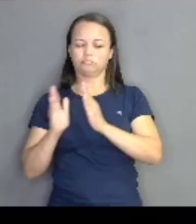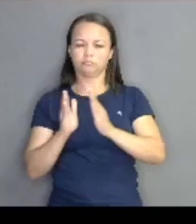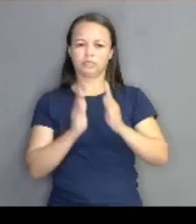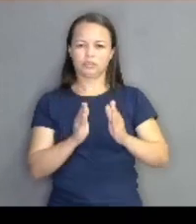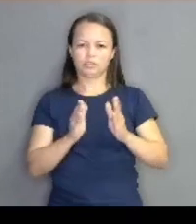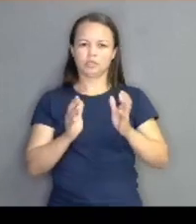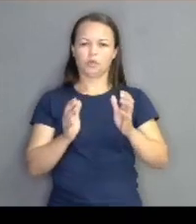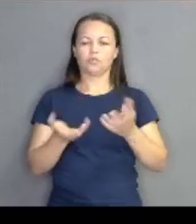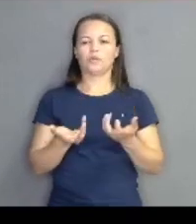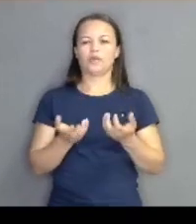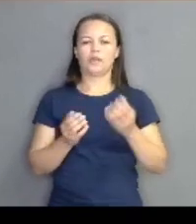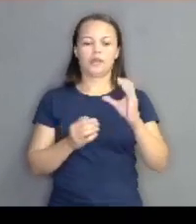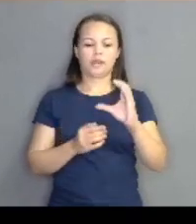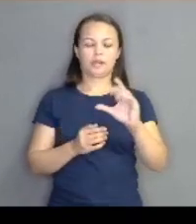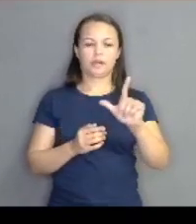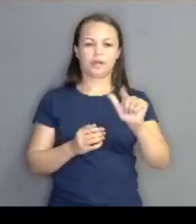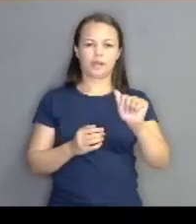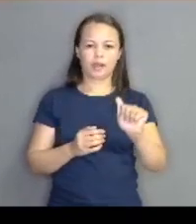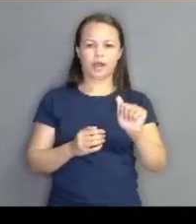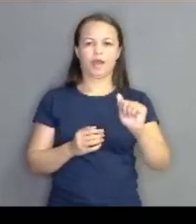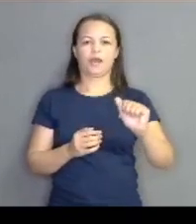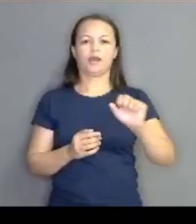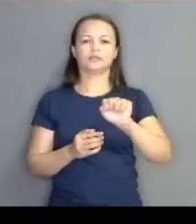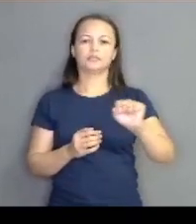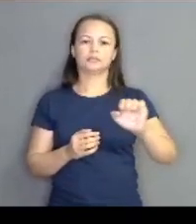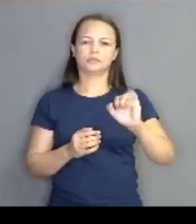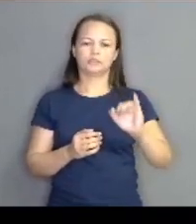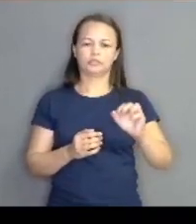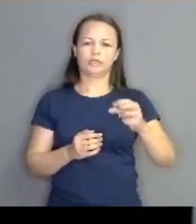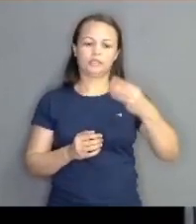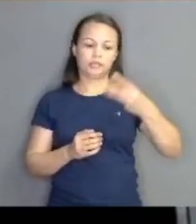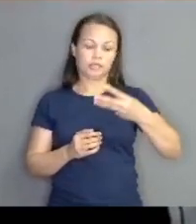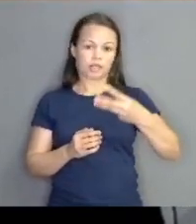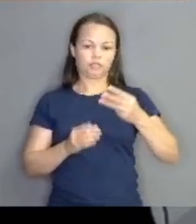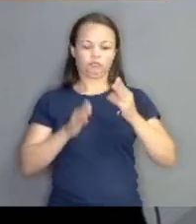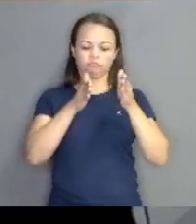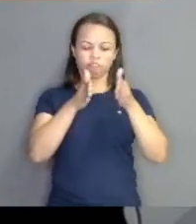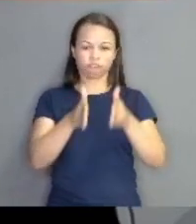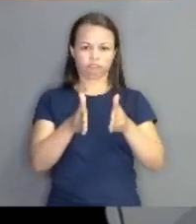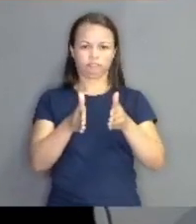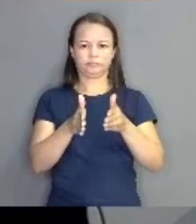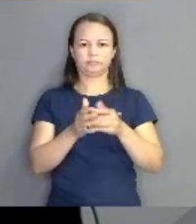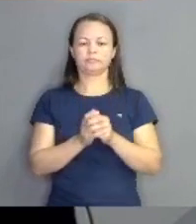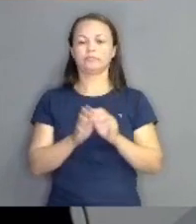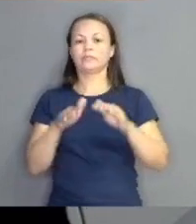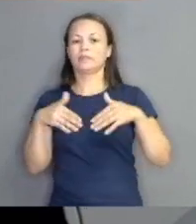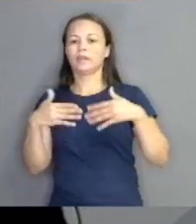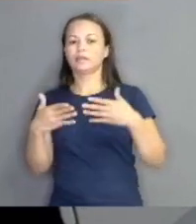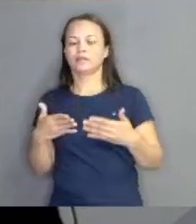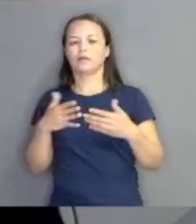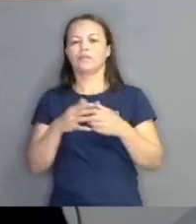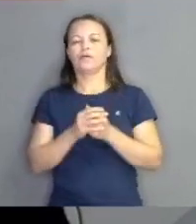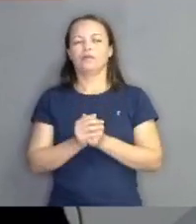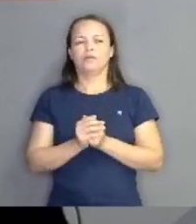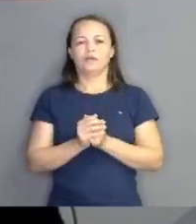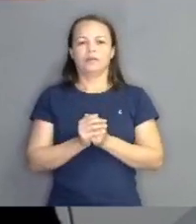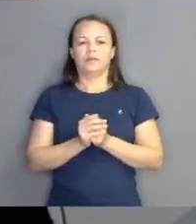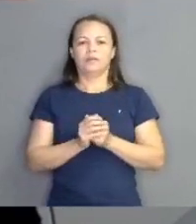em classes. Cada classe tem 3 ordens, tá? Então, classe